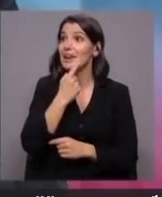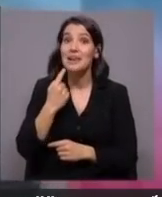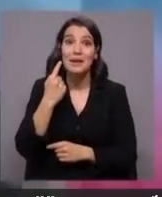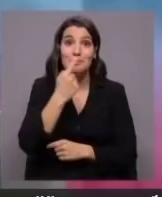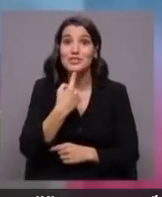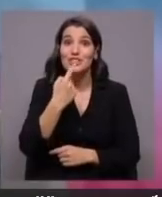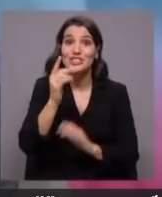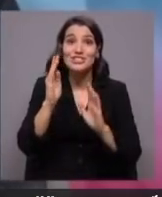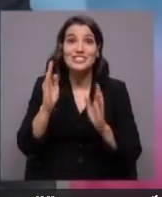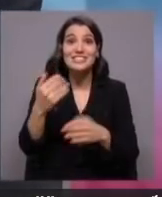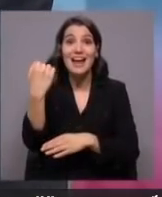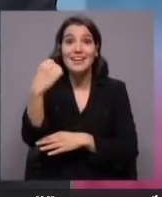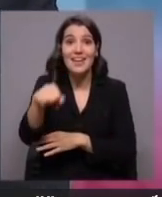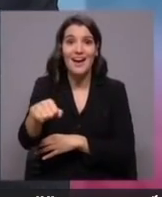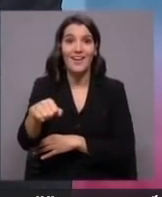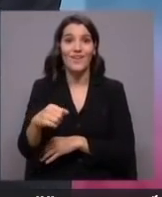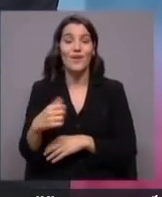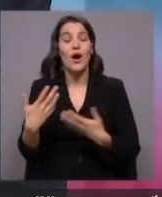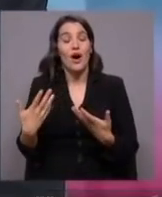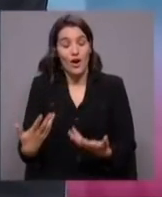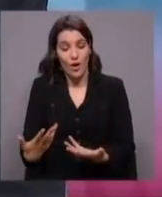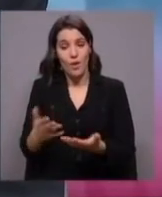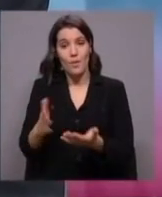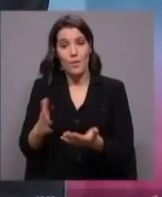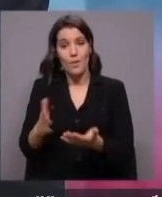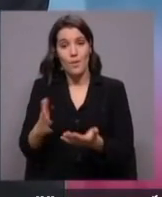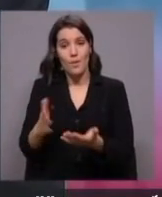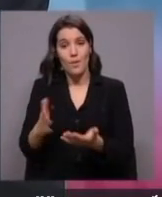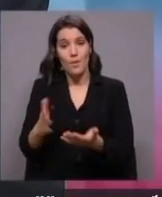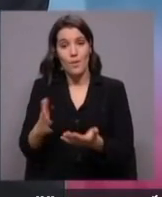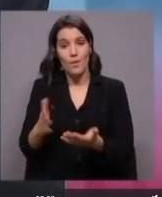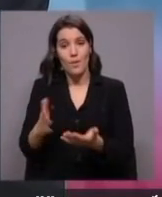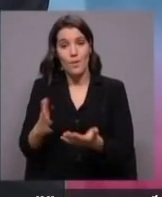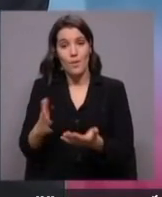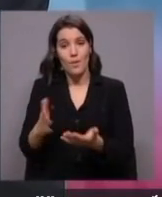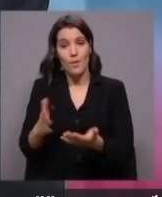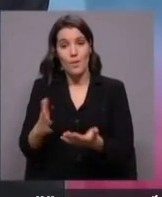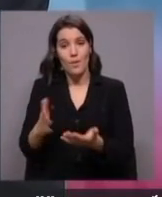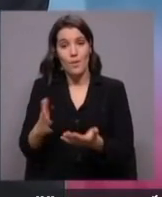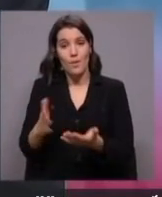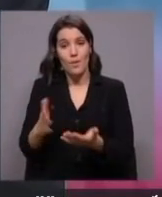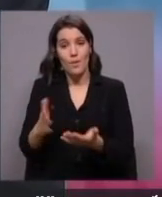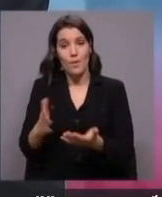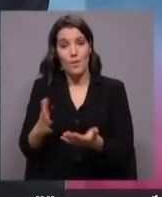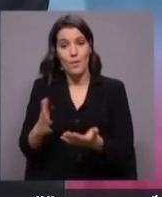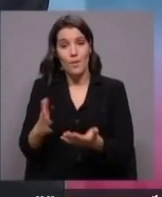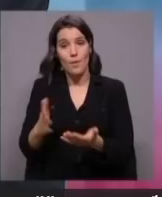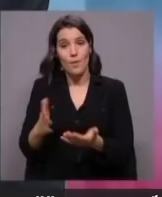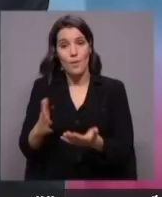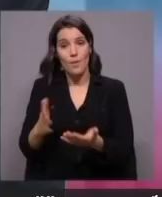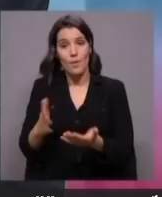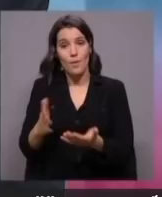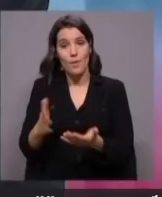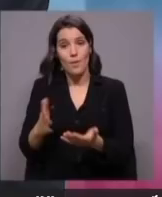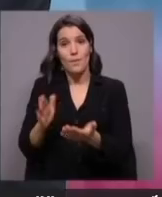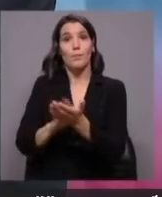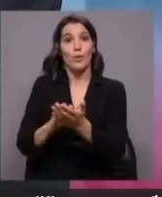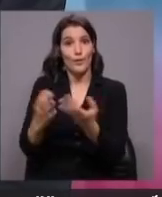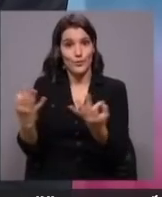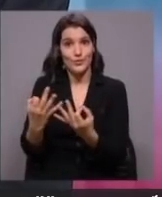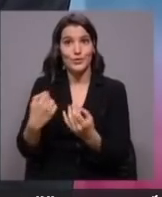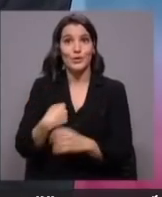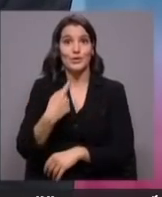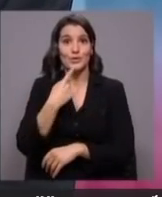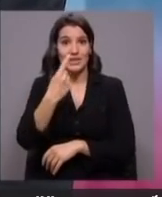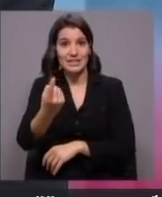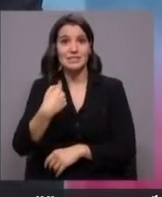que já, acho que já não disse é uma que não. Cena. Agora, ficou... Então, há que haver prevenção, claro que sim, mas não é mais importante do que rever esta problemática que o Rui Rio está a falar. Queria,